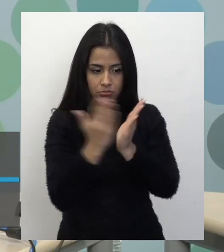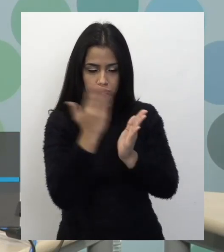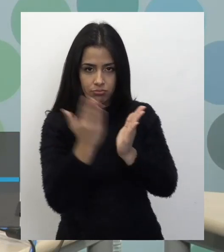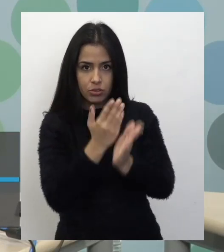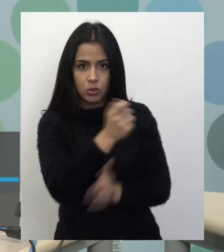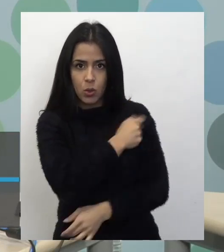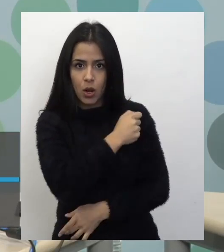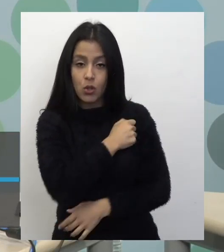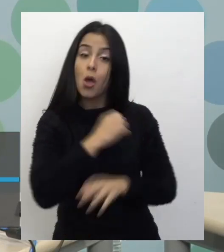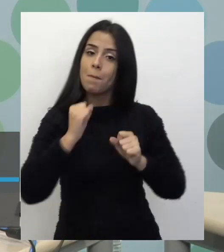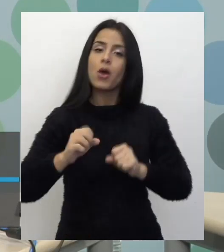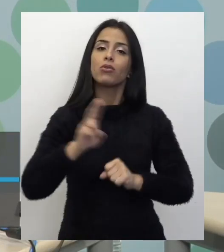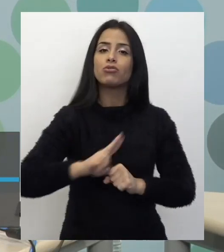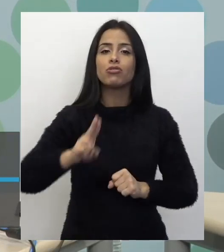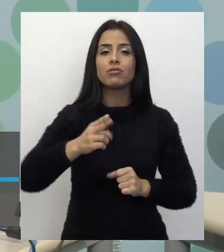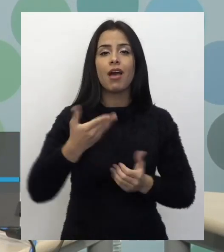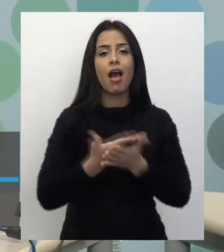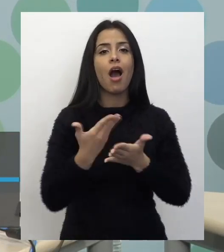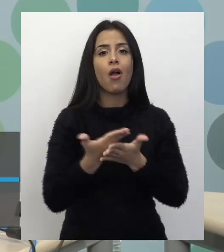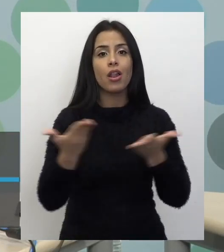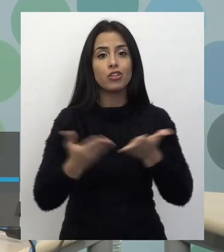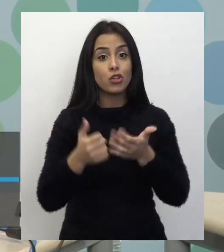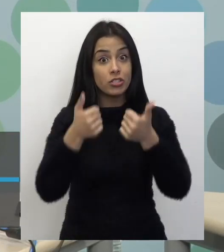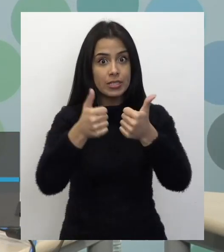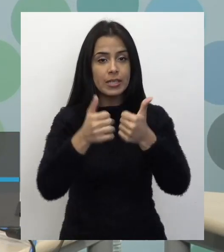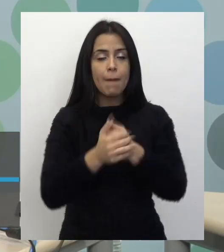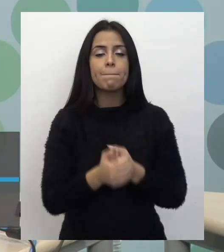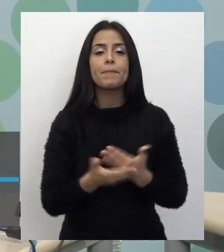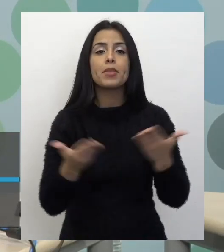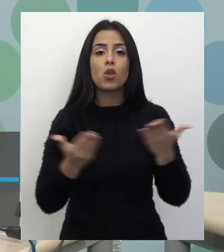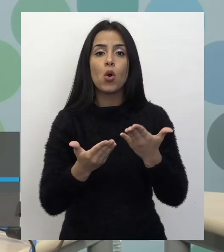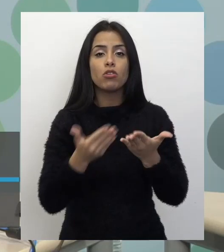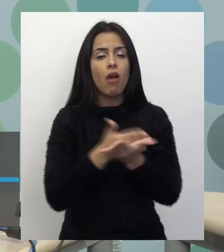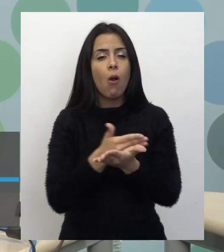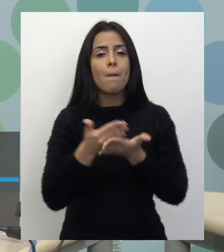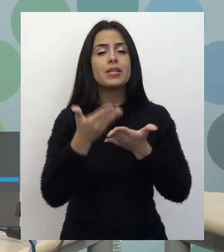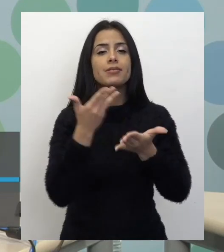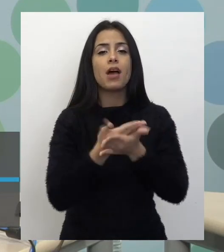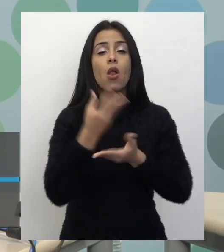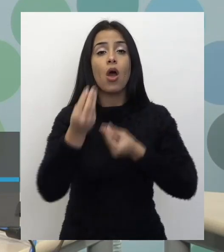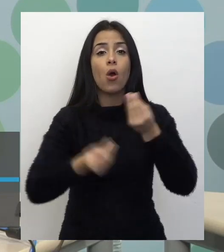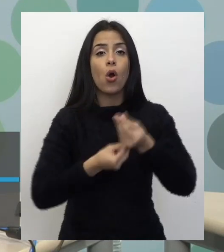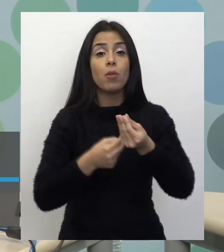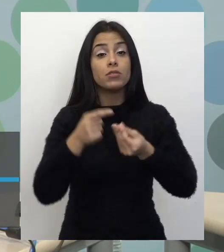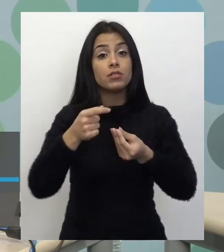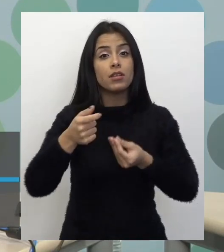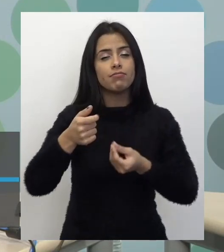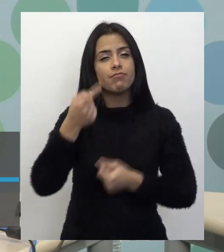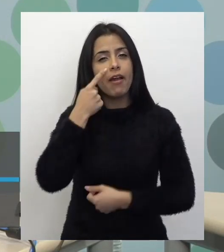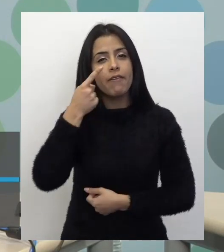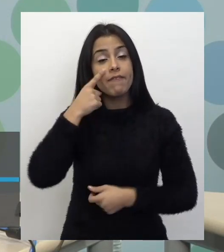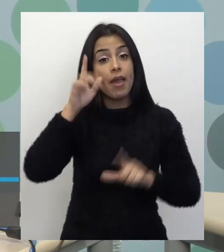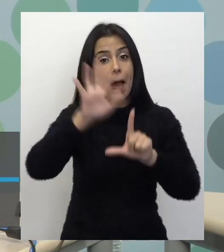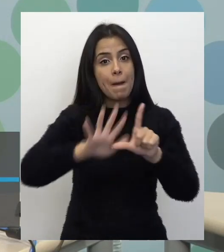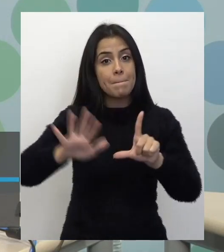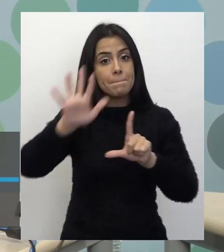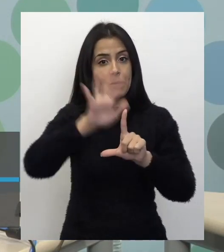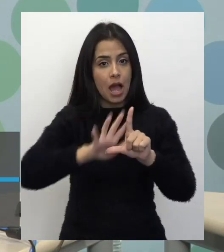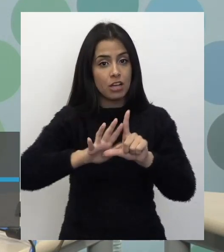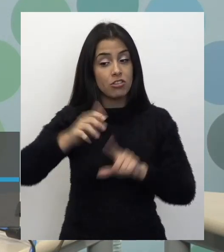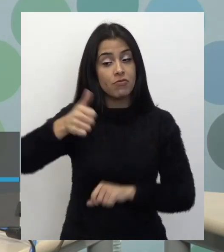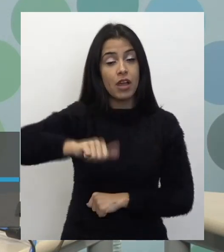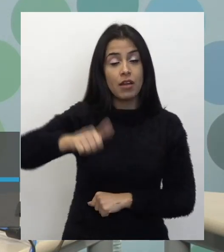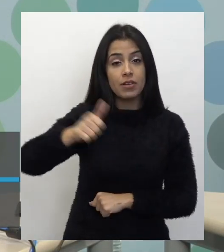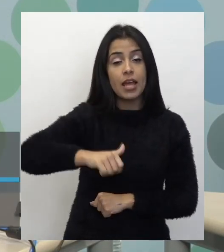hoje, tá? Nós vamos começar a nossa aula analisando uma imagem, eu vou ler um pequeno texto para contextualizar essa imagem para vocês, que é